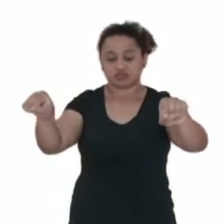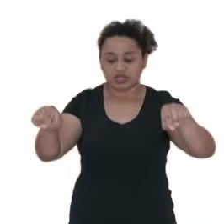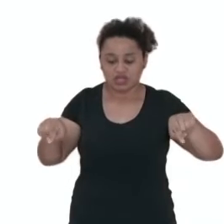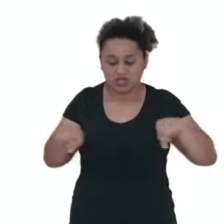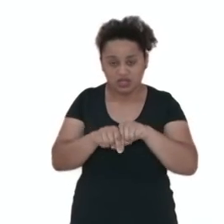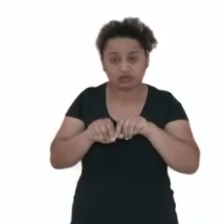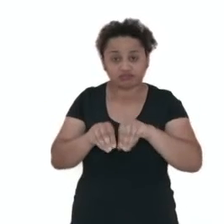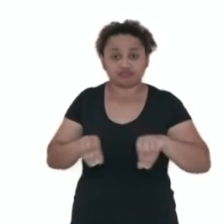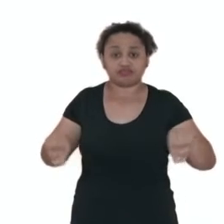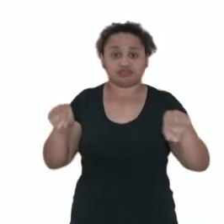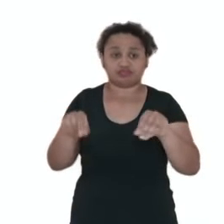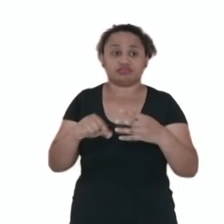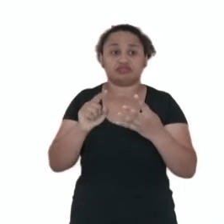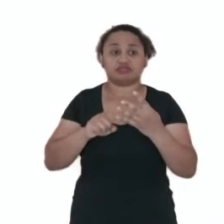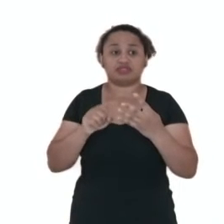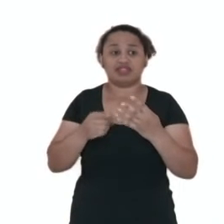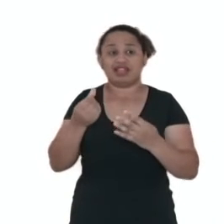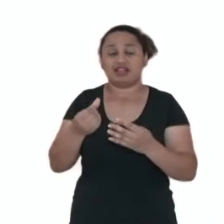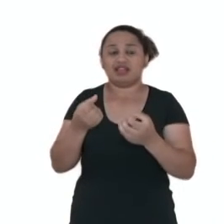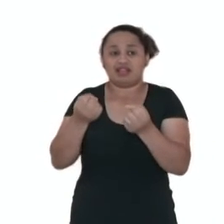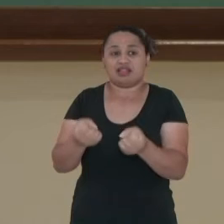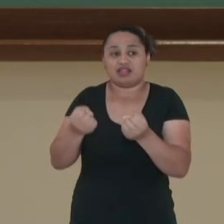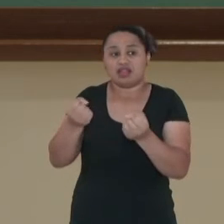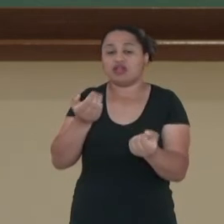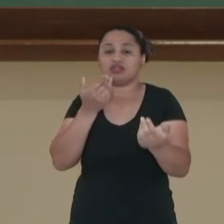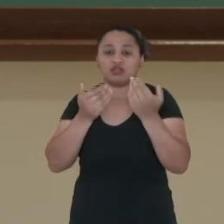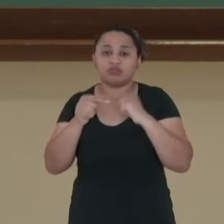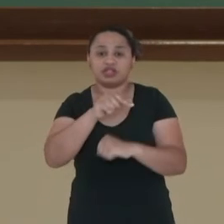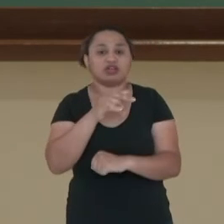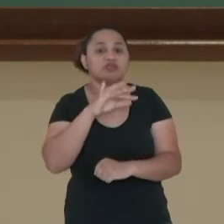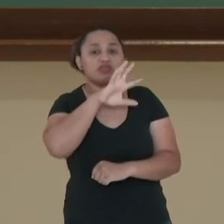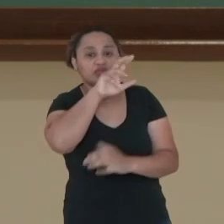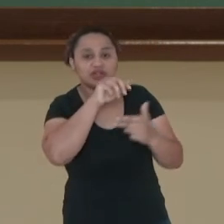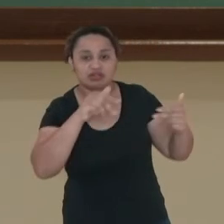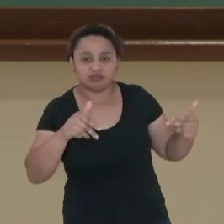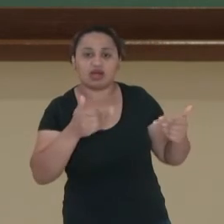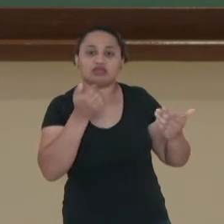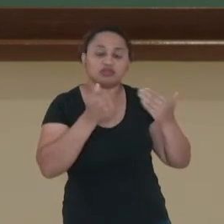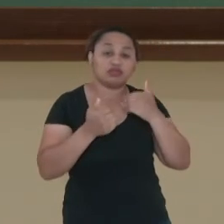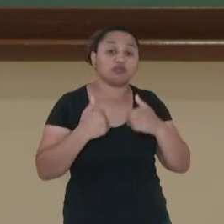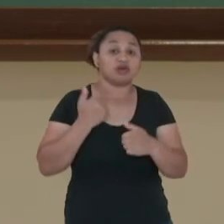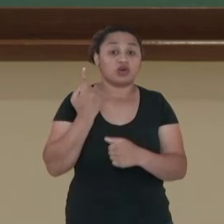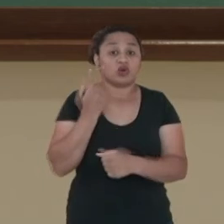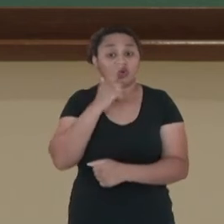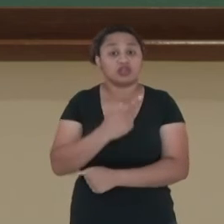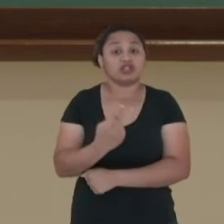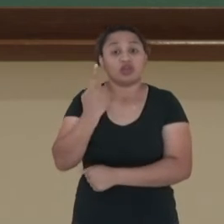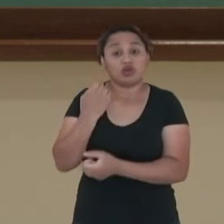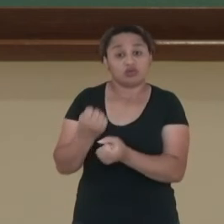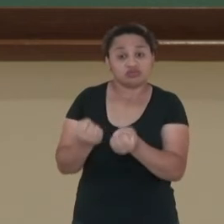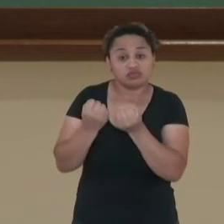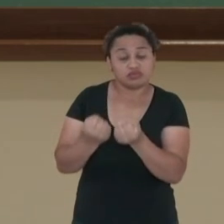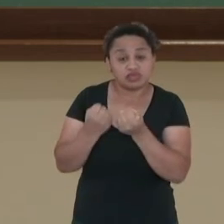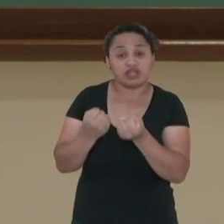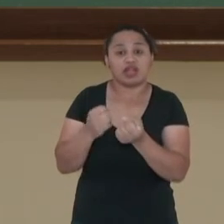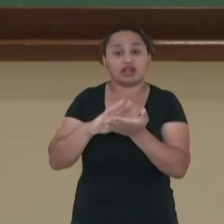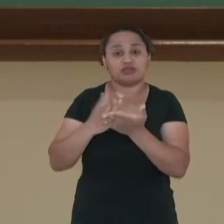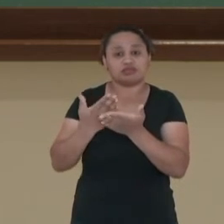de solo e 6 kg de ração animal, tá? Para você conseguir produzir um bife, 1 quilinho lá de